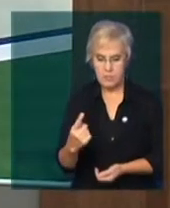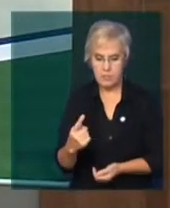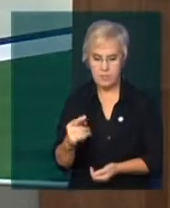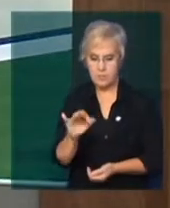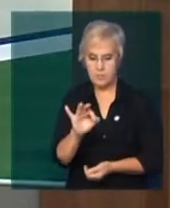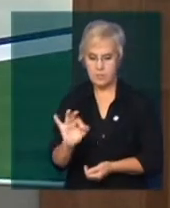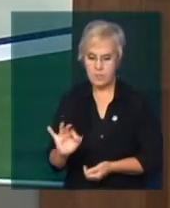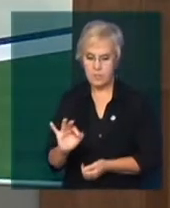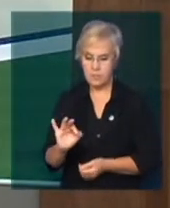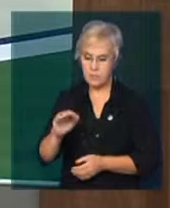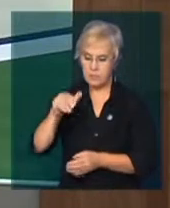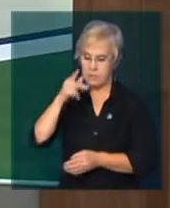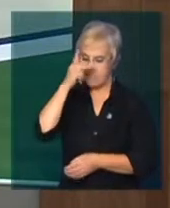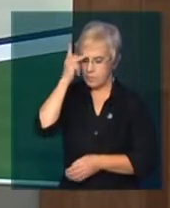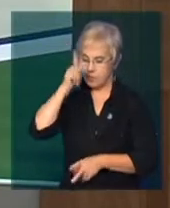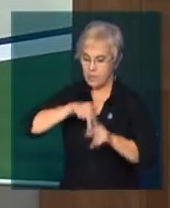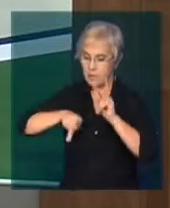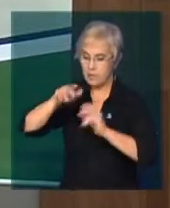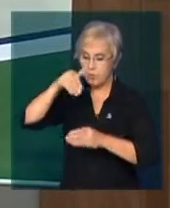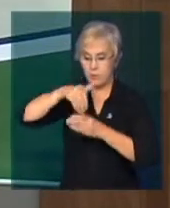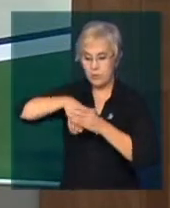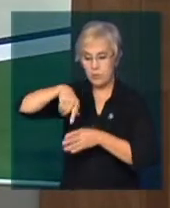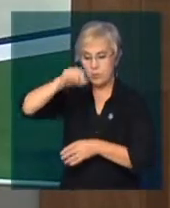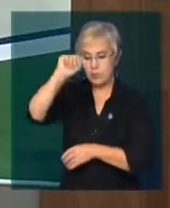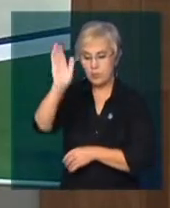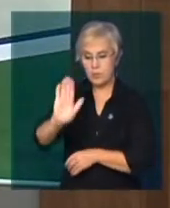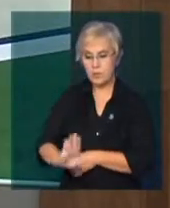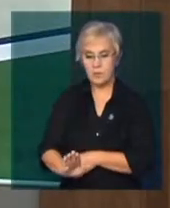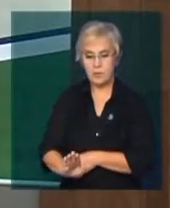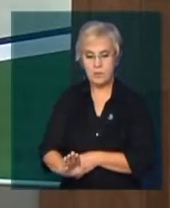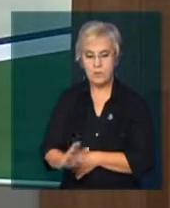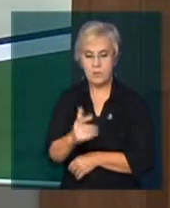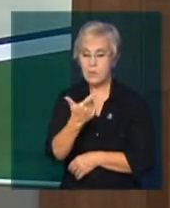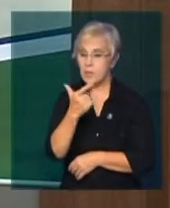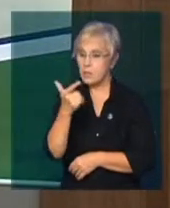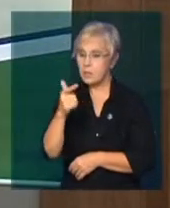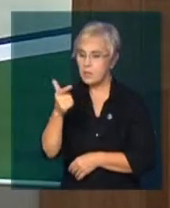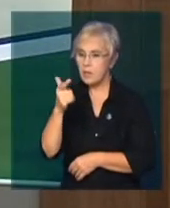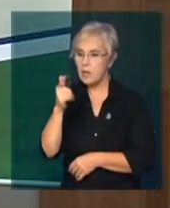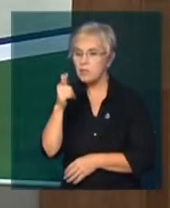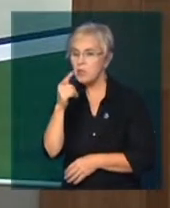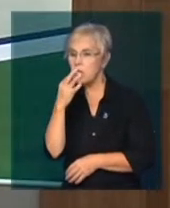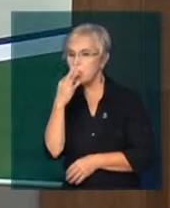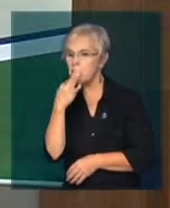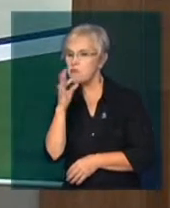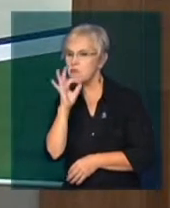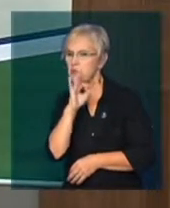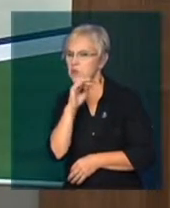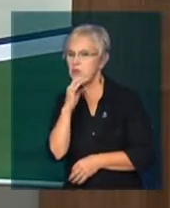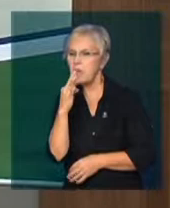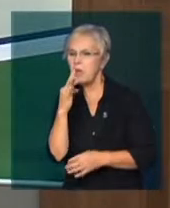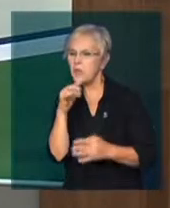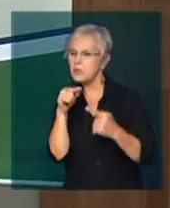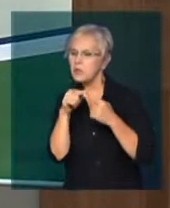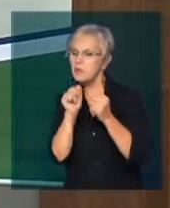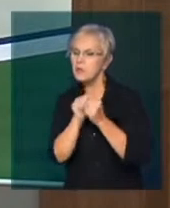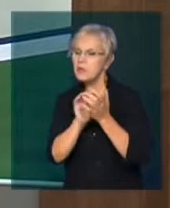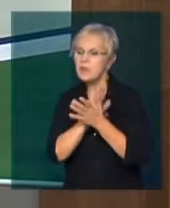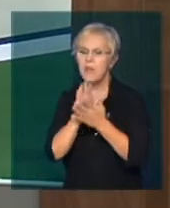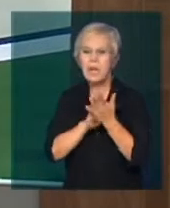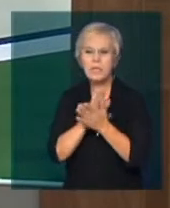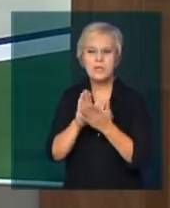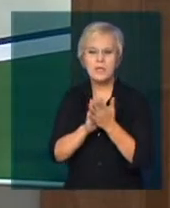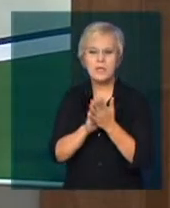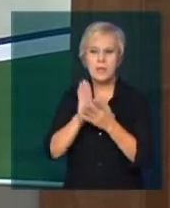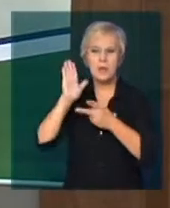71% dos eleitores brasileiros não têm nenhuma identificação, nenhuma afinidade